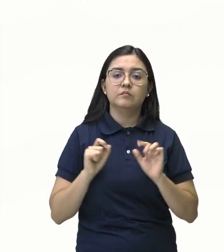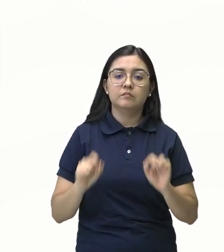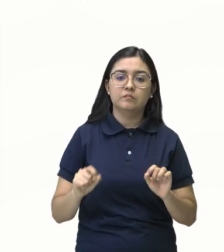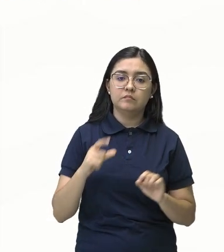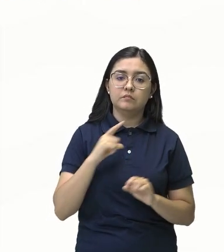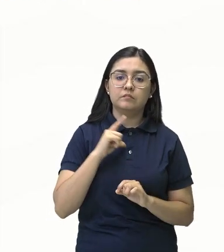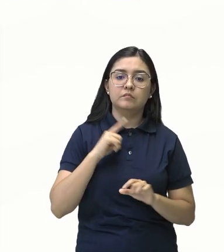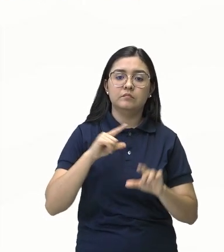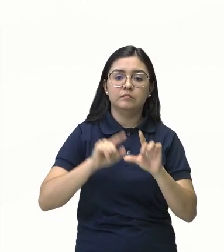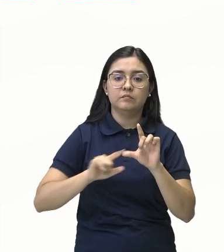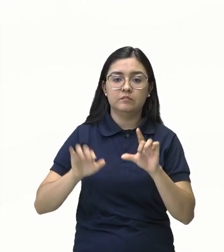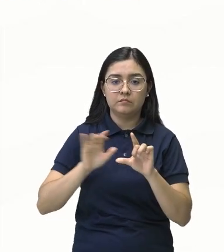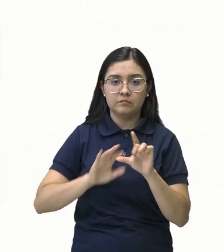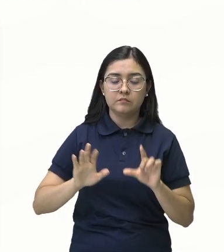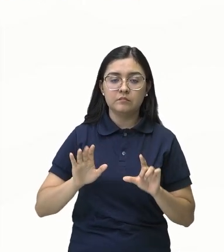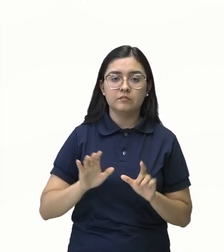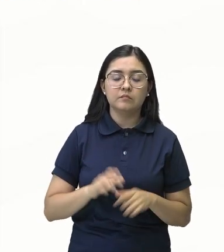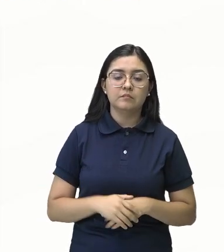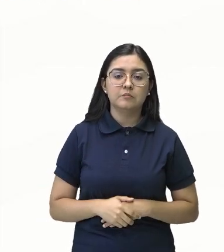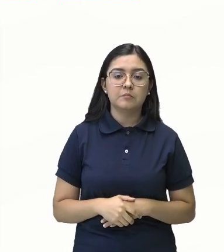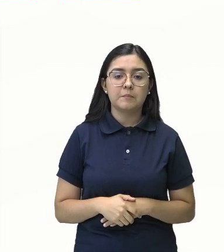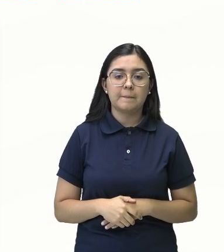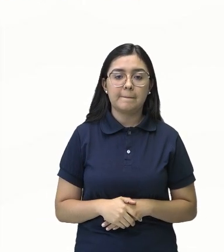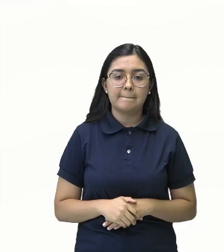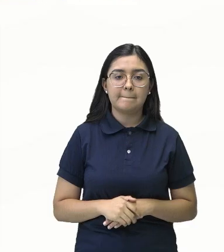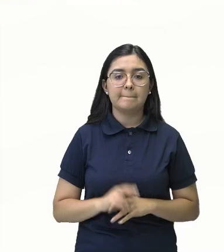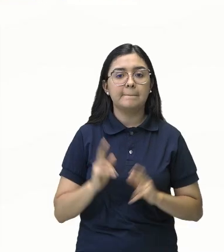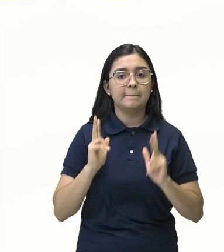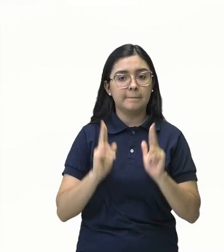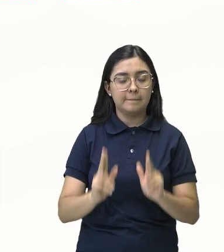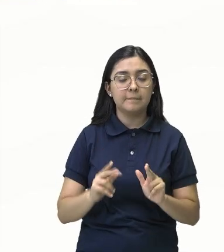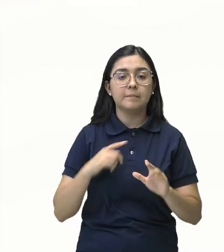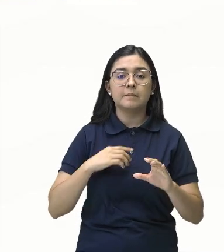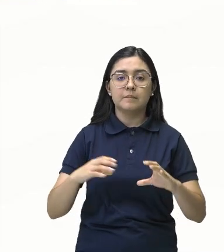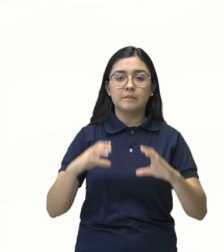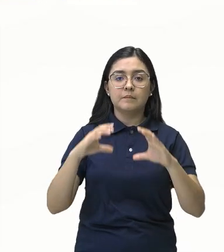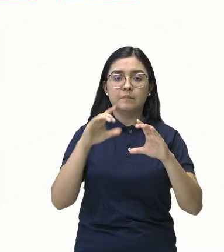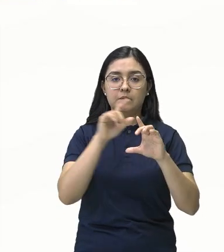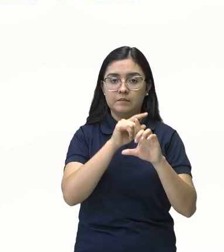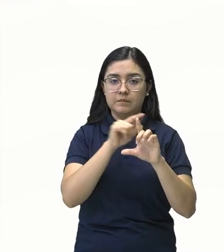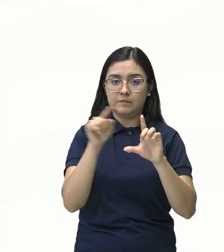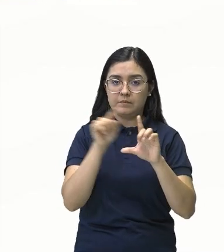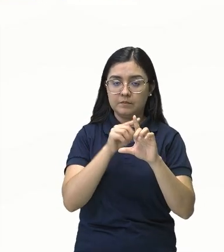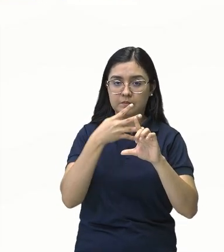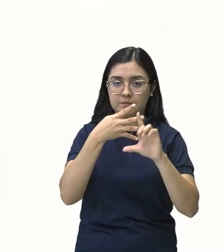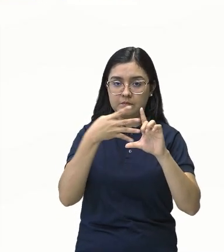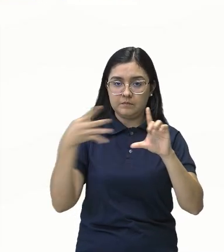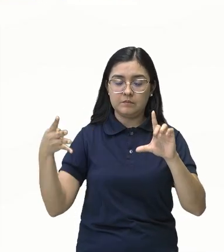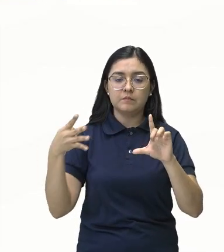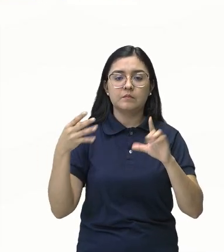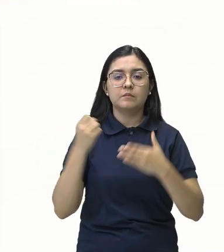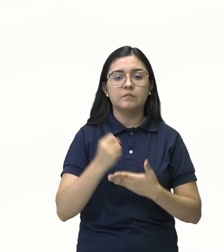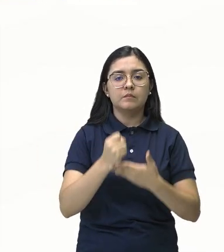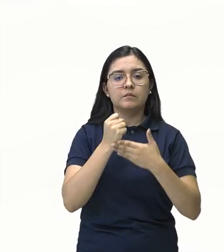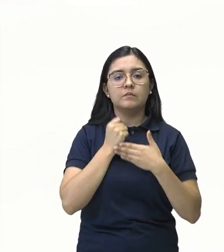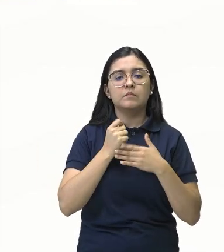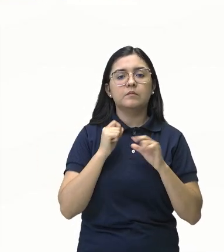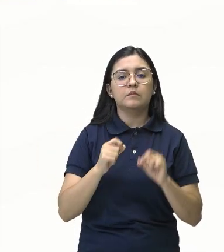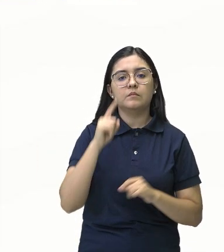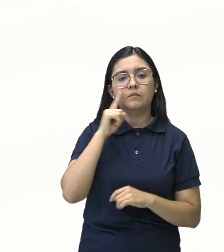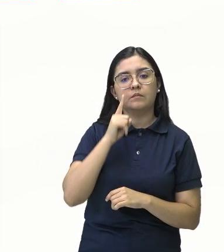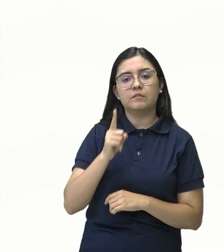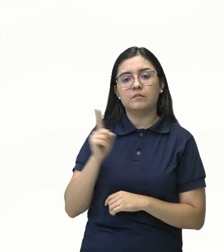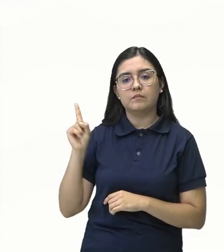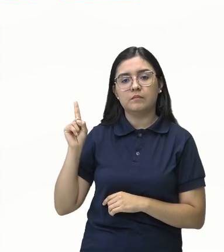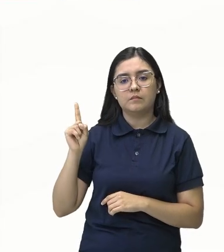nossas legendas, tá? Igualmente, como o gráfico de linha, ele consegue nos ajudar, ó. Ele vem